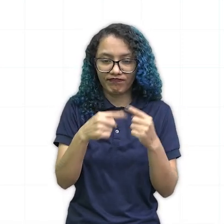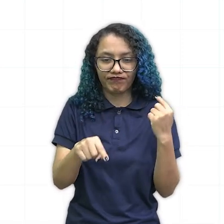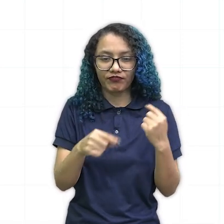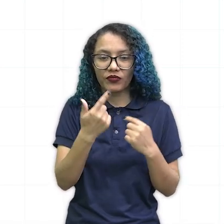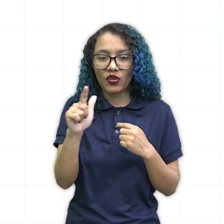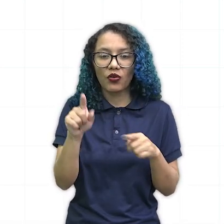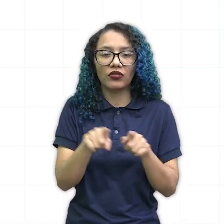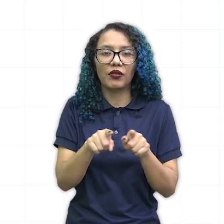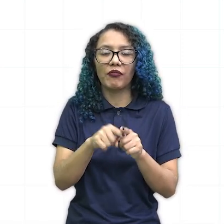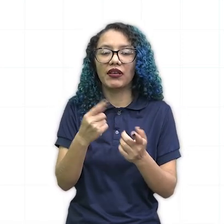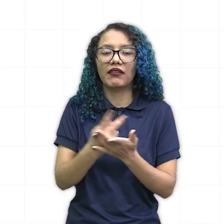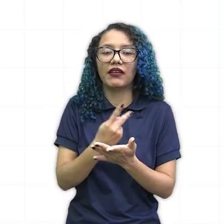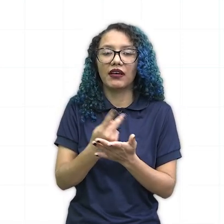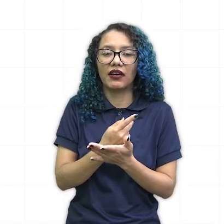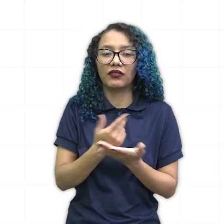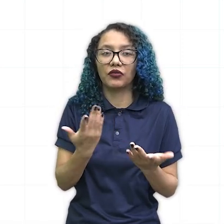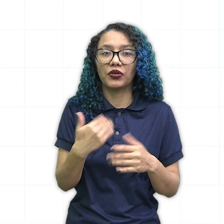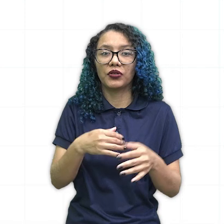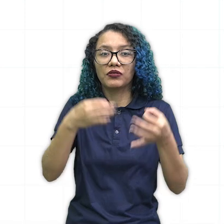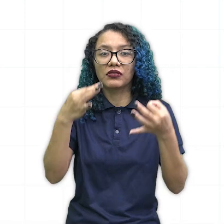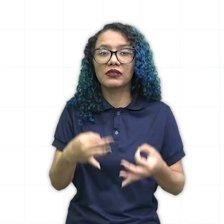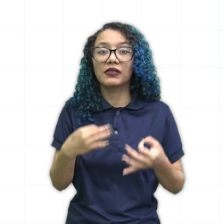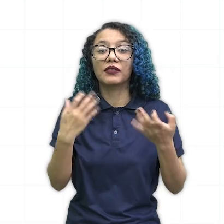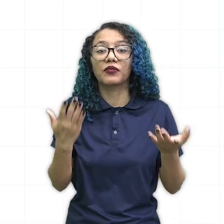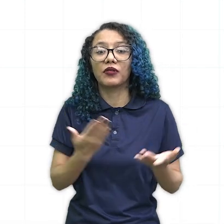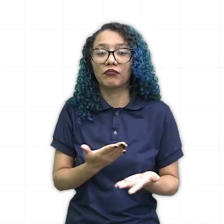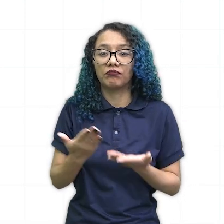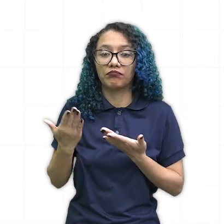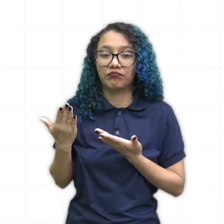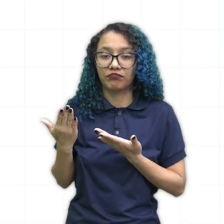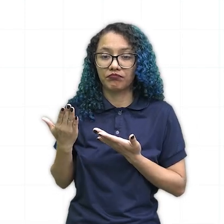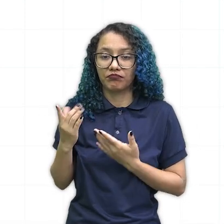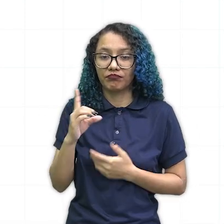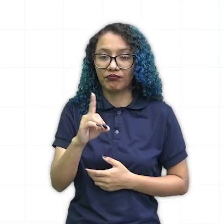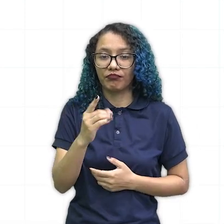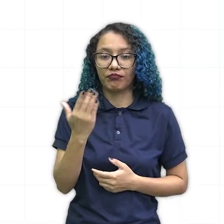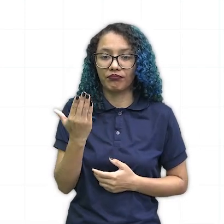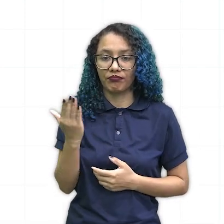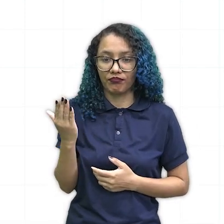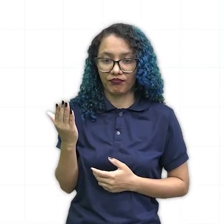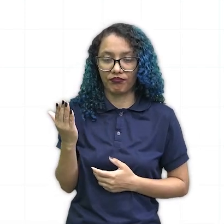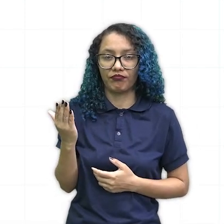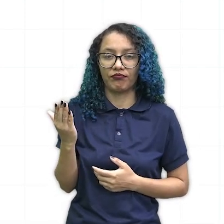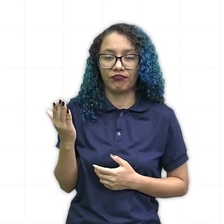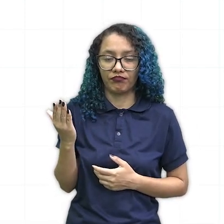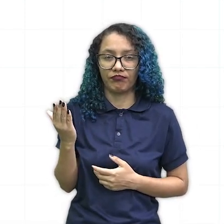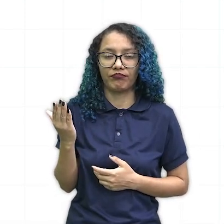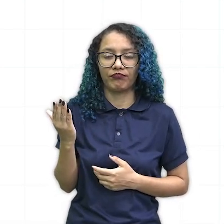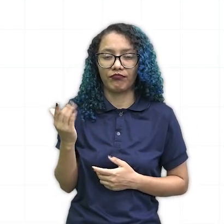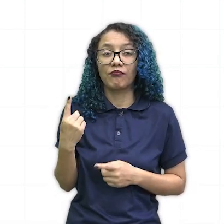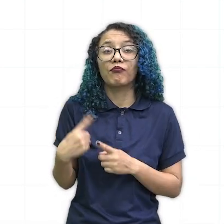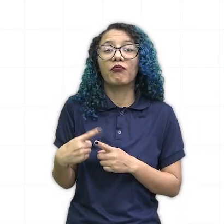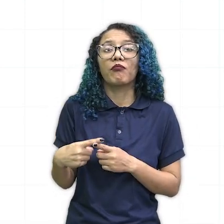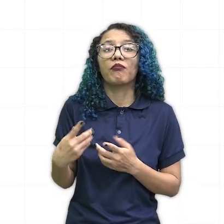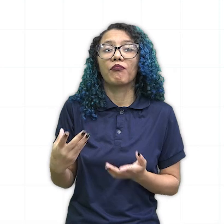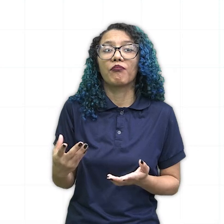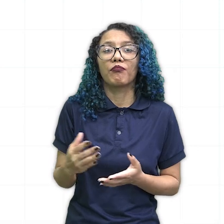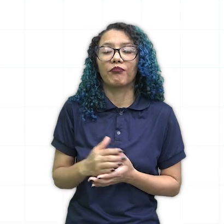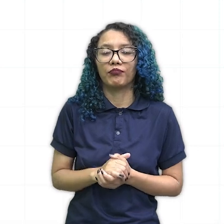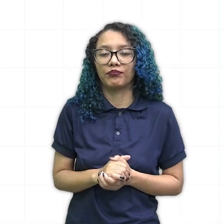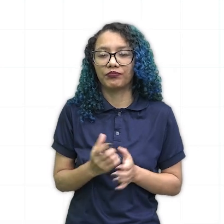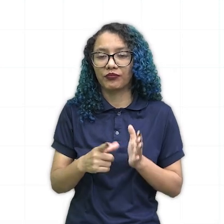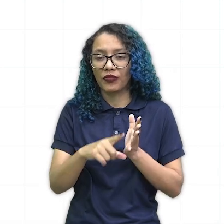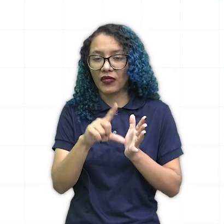está certo e o correto é o the easiest. The easiest, porque antes do